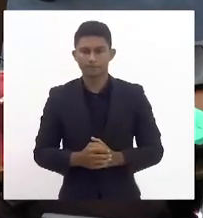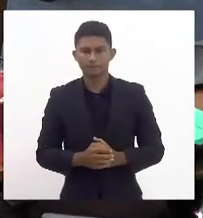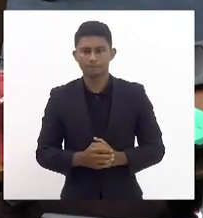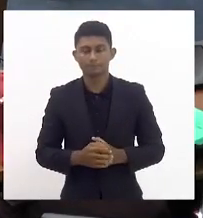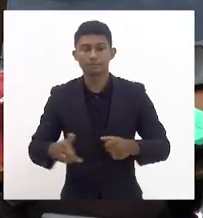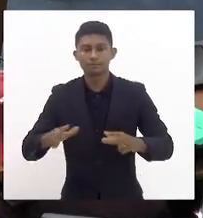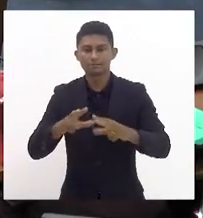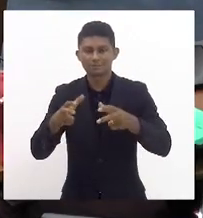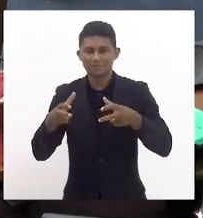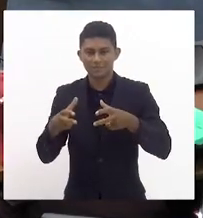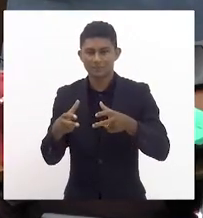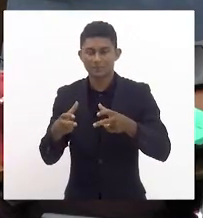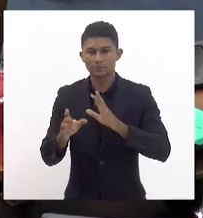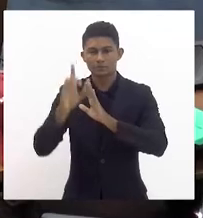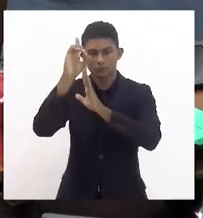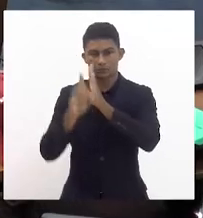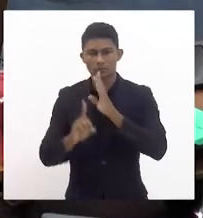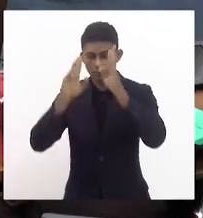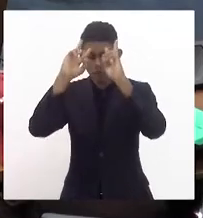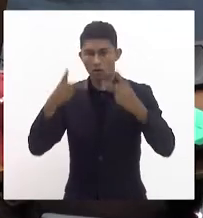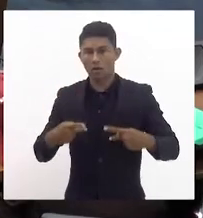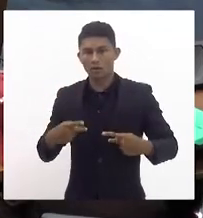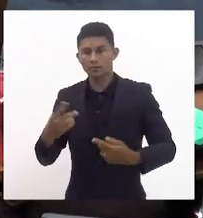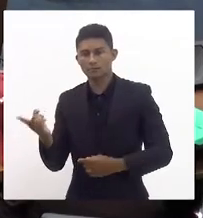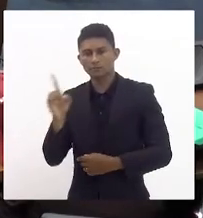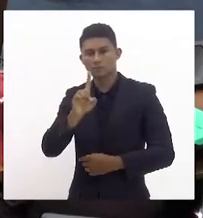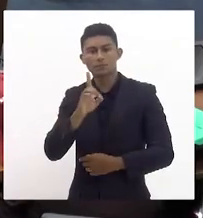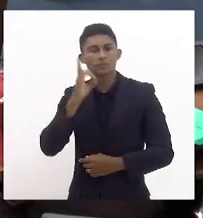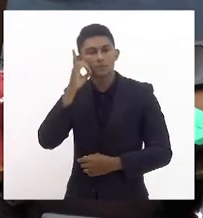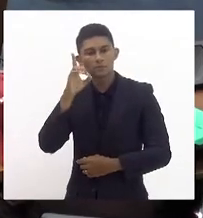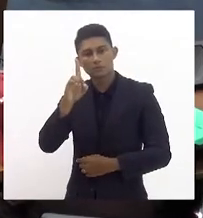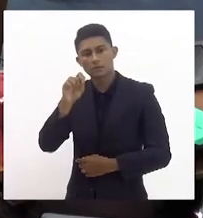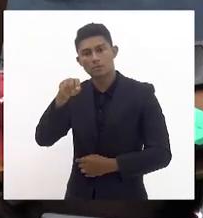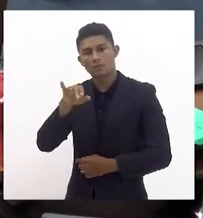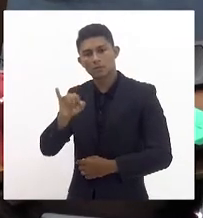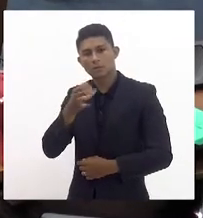Pela Comissão de Defesa dos Direitos Humanos, deputada Dani Monteiro.